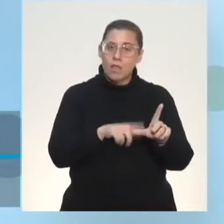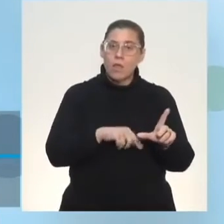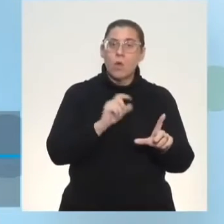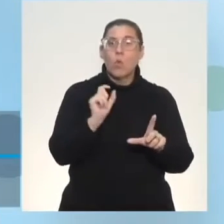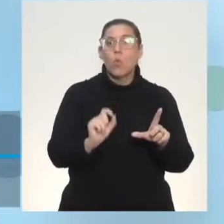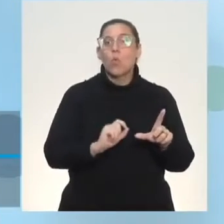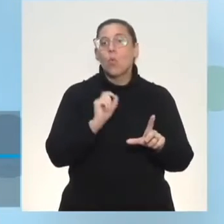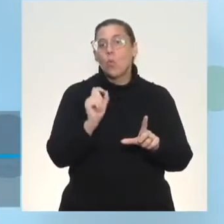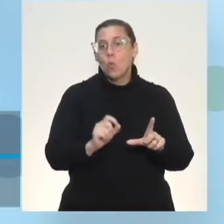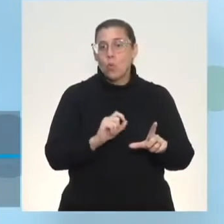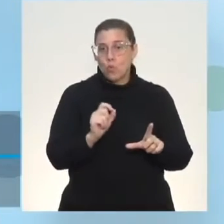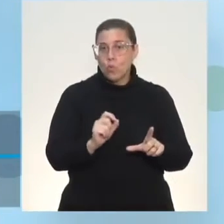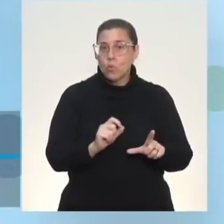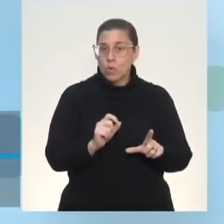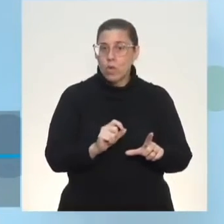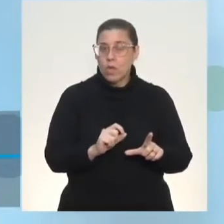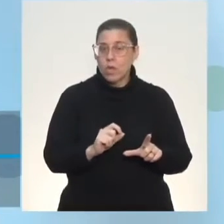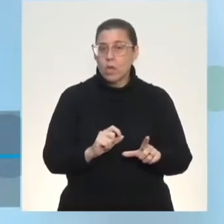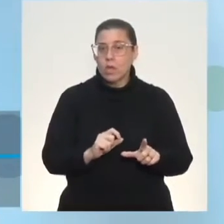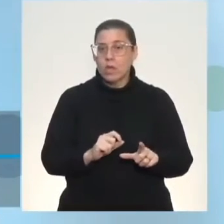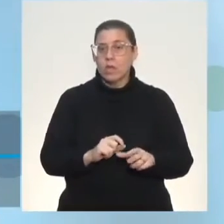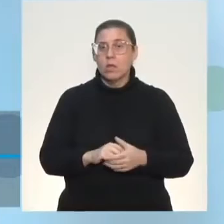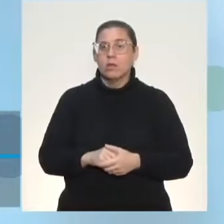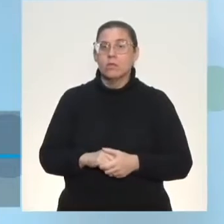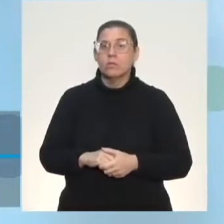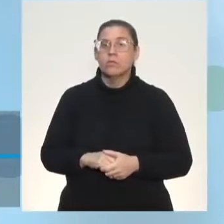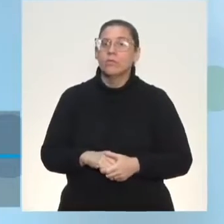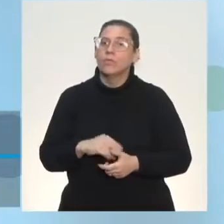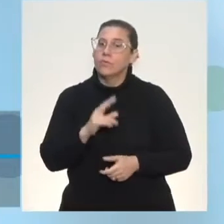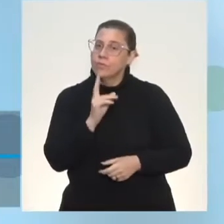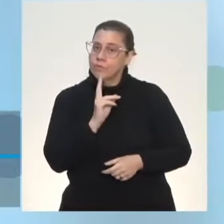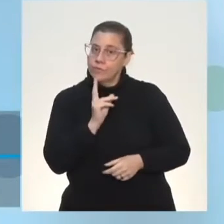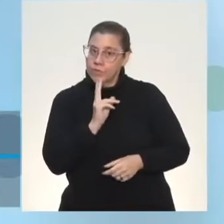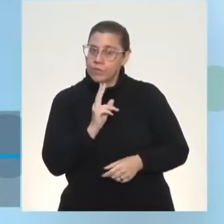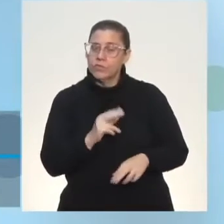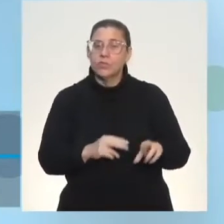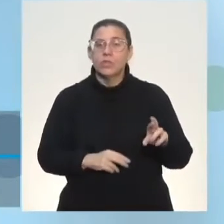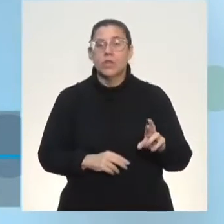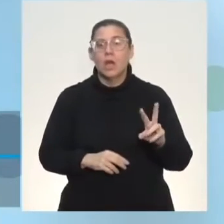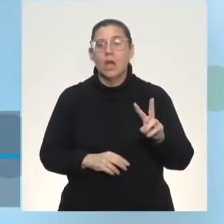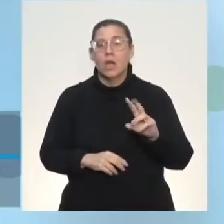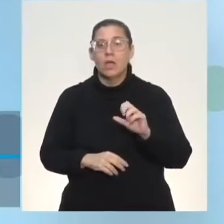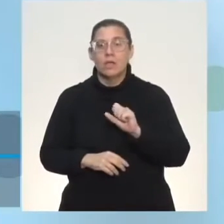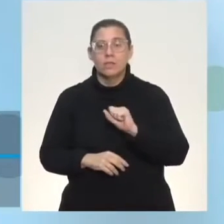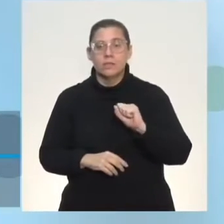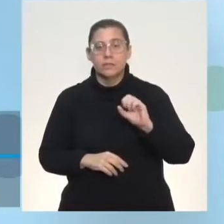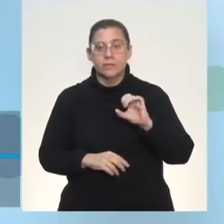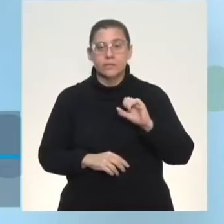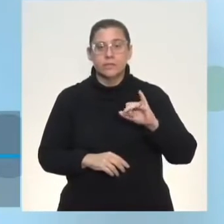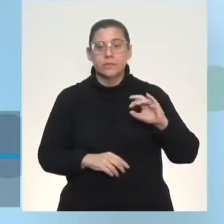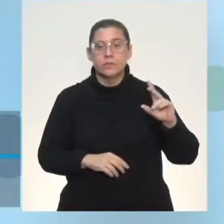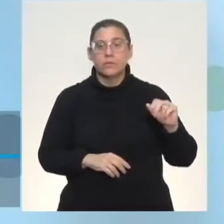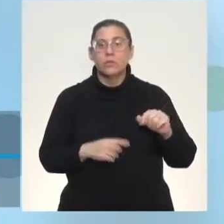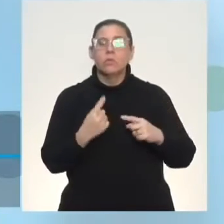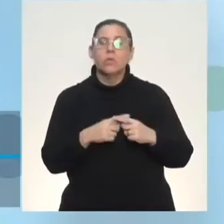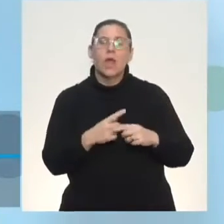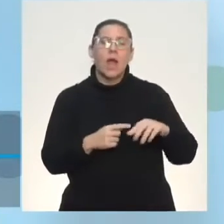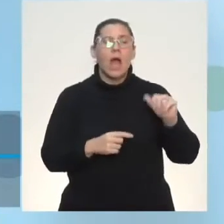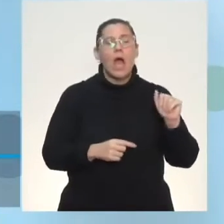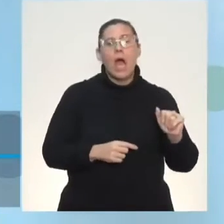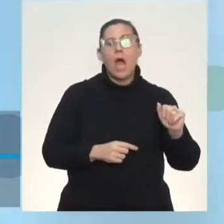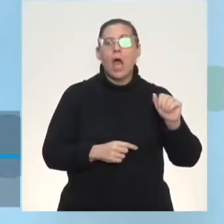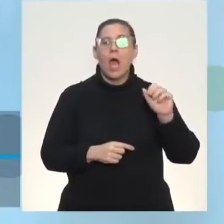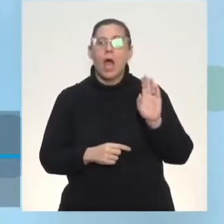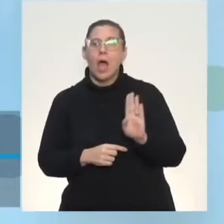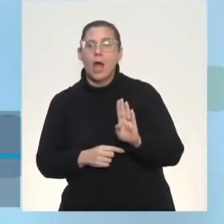é recessivo. Então, verde é recessivo. Por isso que eu usei o V. Por que normalmente a gente vê azão, azinho? Porque normalmente se fala do olho